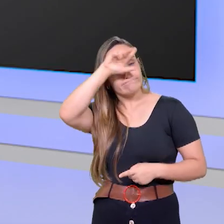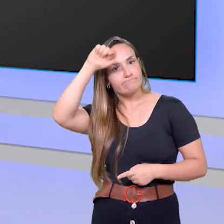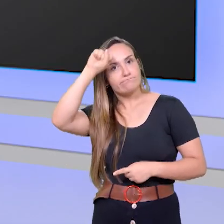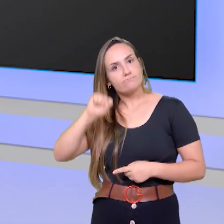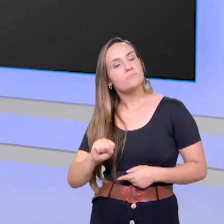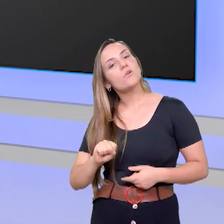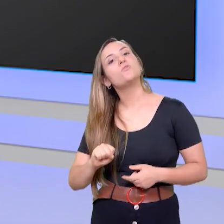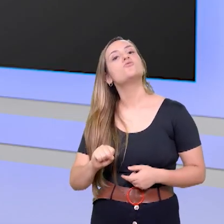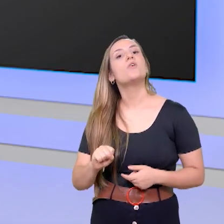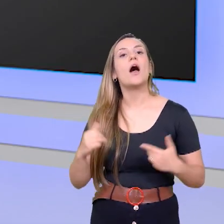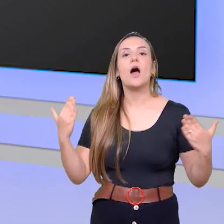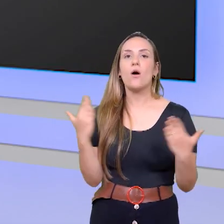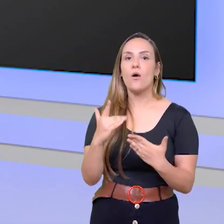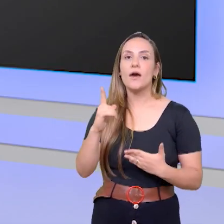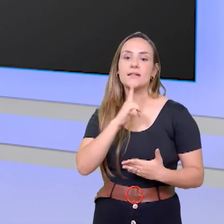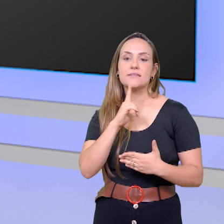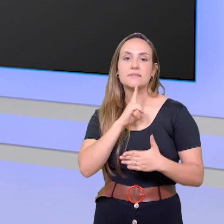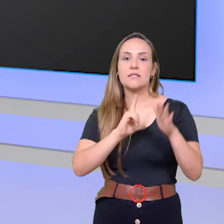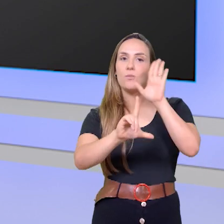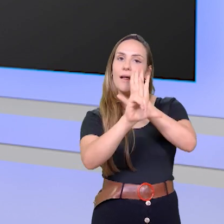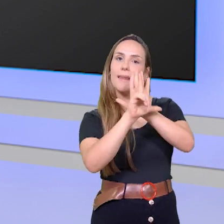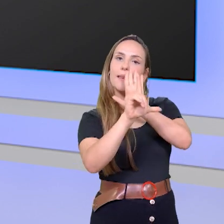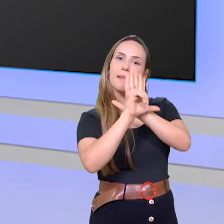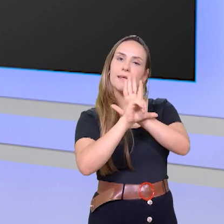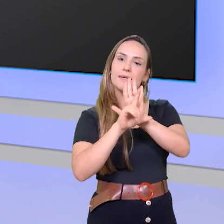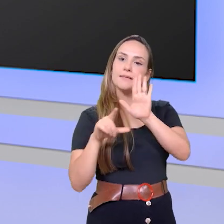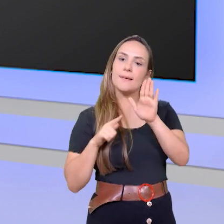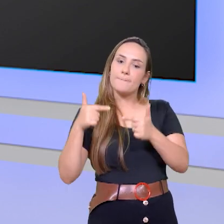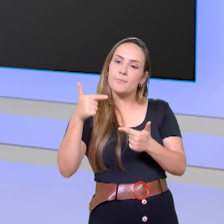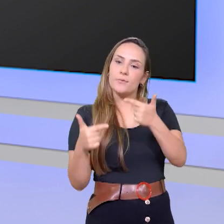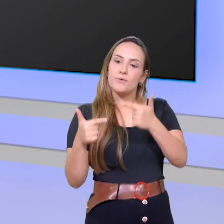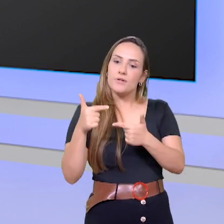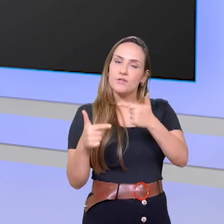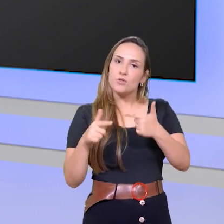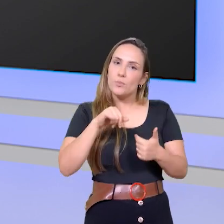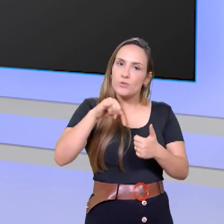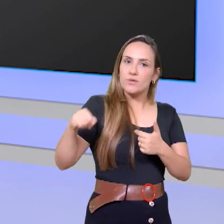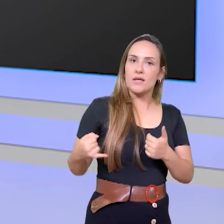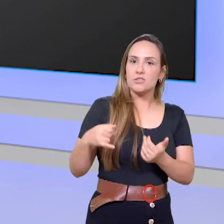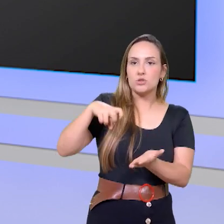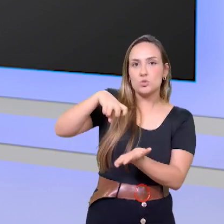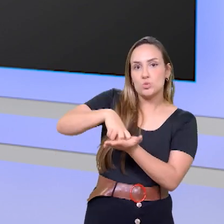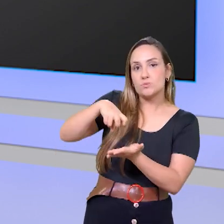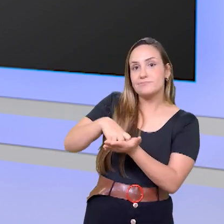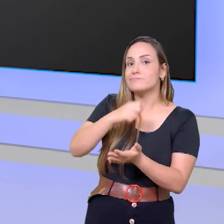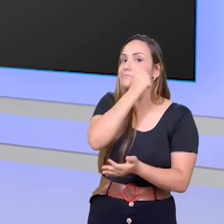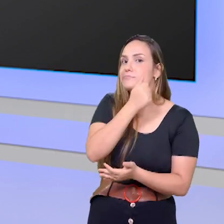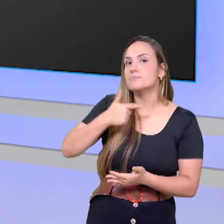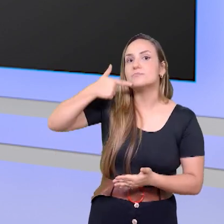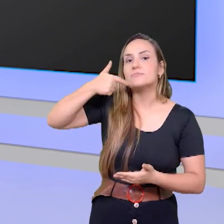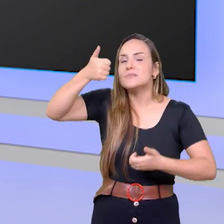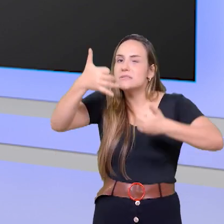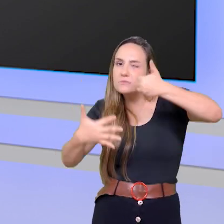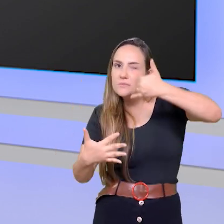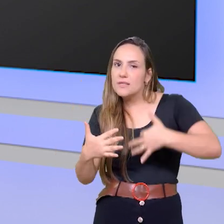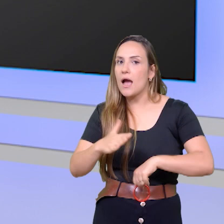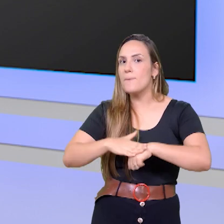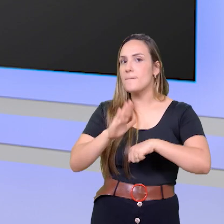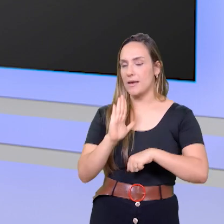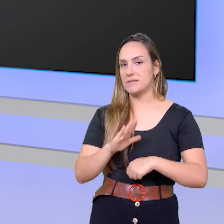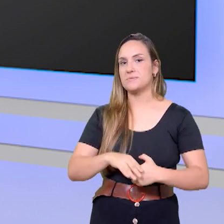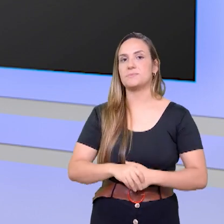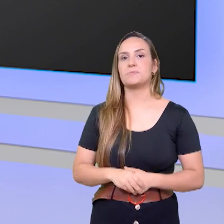Mato Grosso do Sul passa a contar com a lei que institui políticas de alternativas penais. Ana Paula Gimenez traz